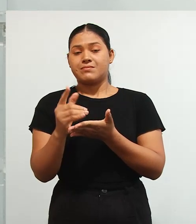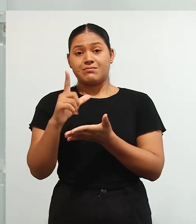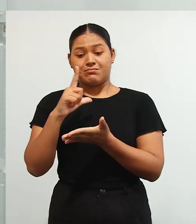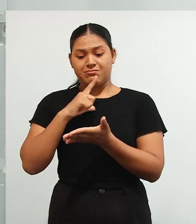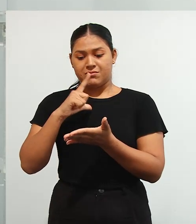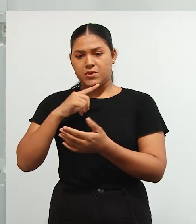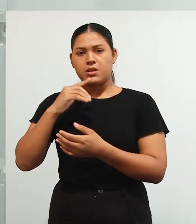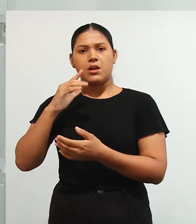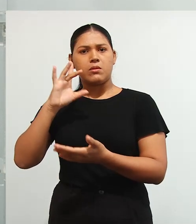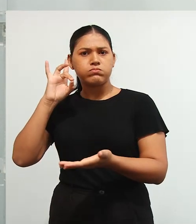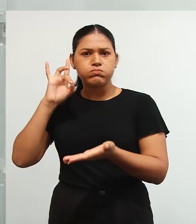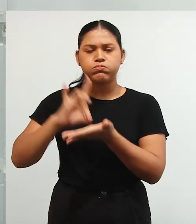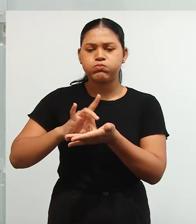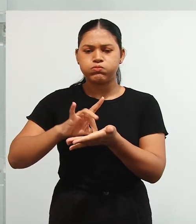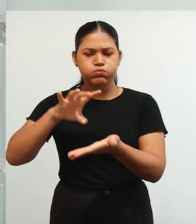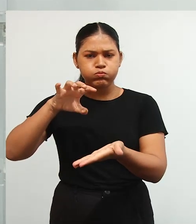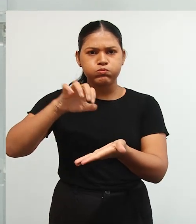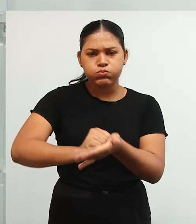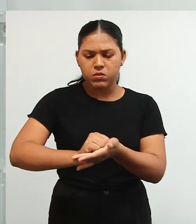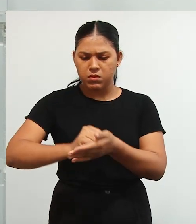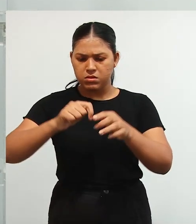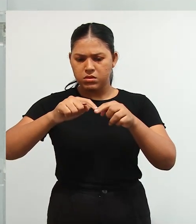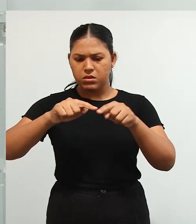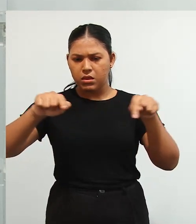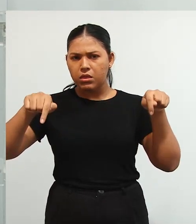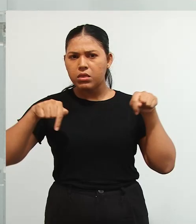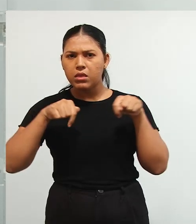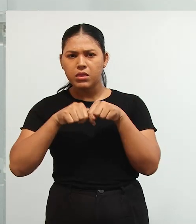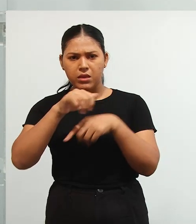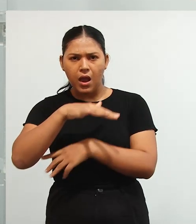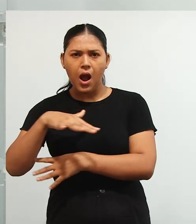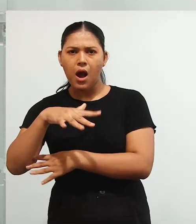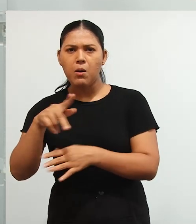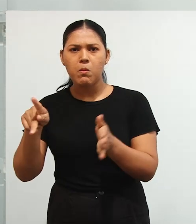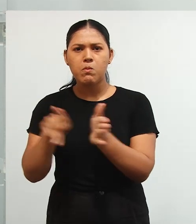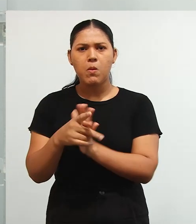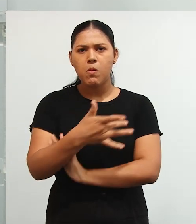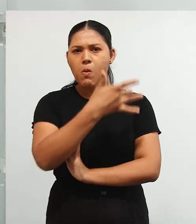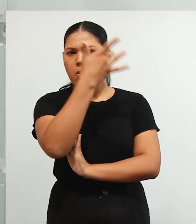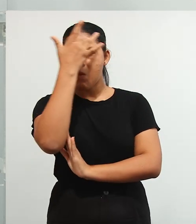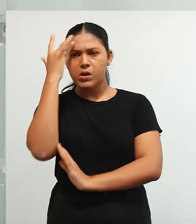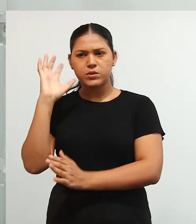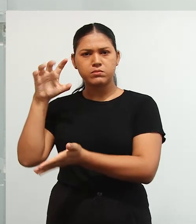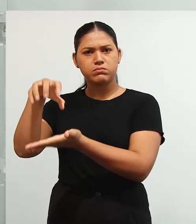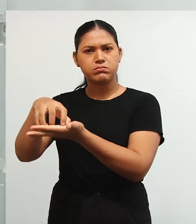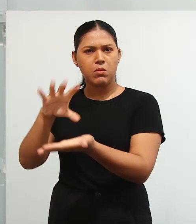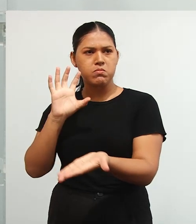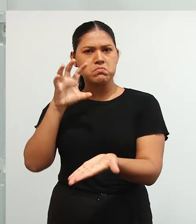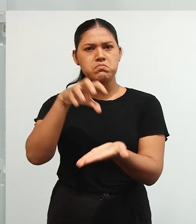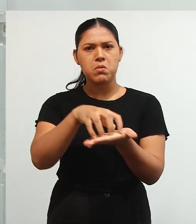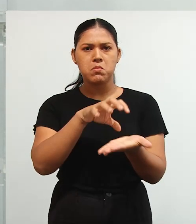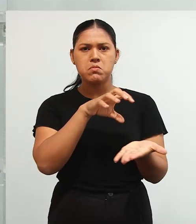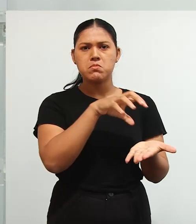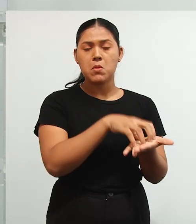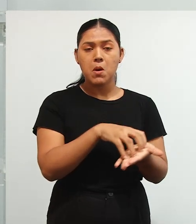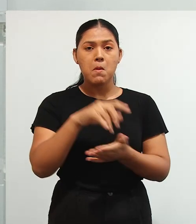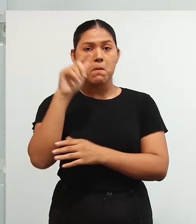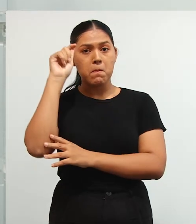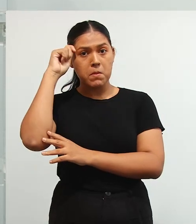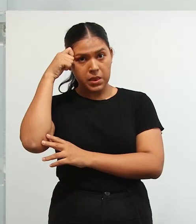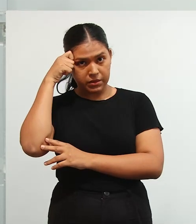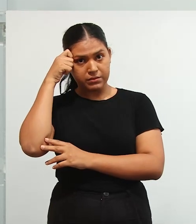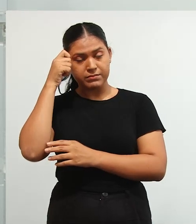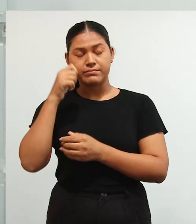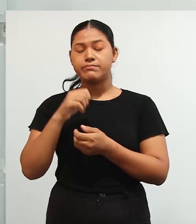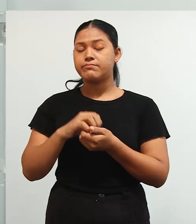de reconhecimento de terras quilombolas e por aí fora, né? Então, não é à toa que essa Constituição ela